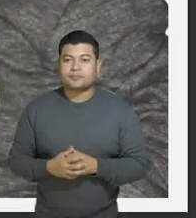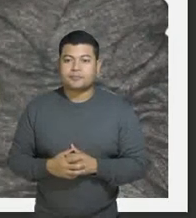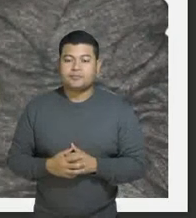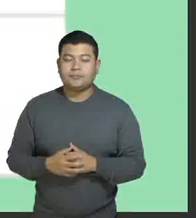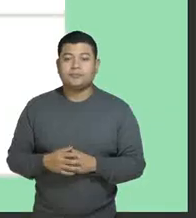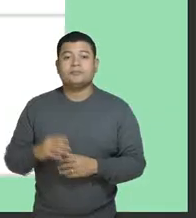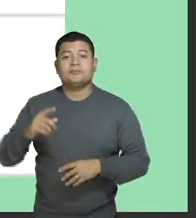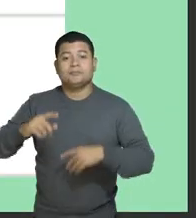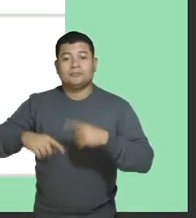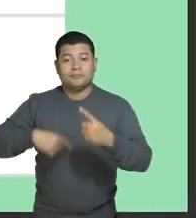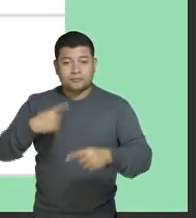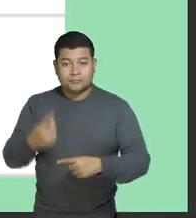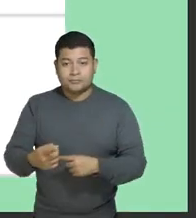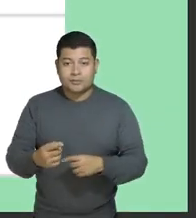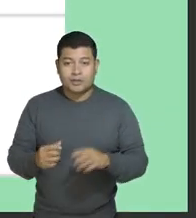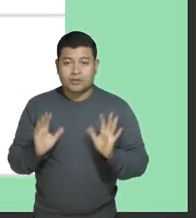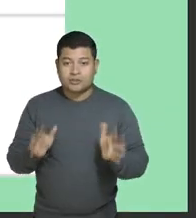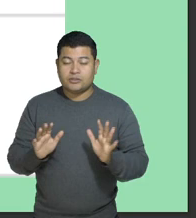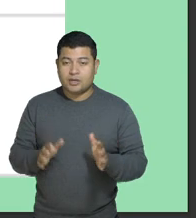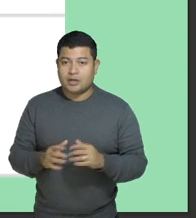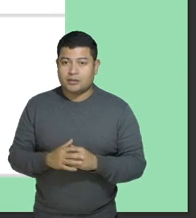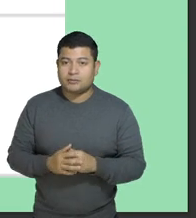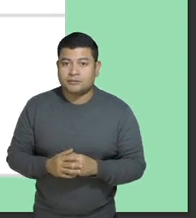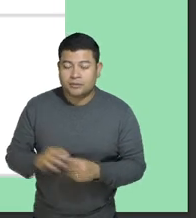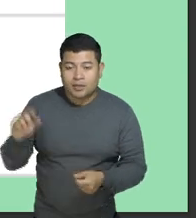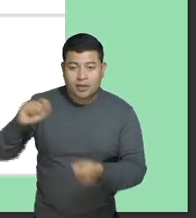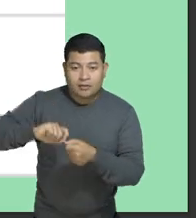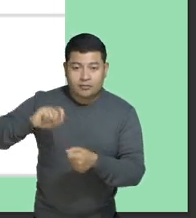depois de aplicado